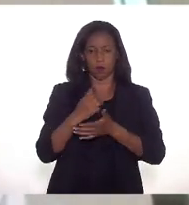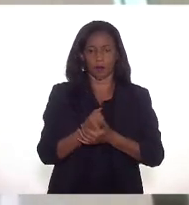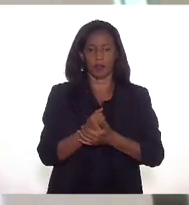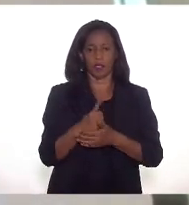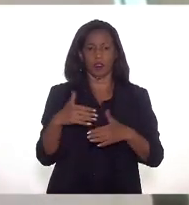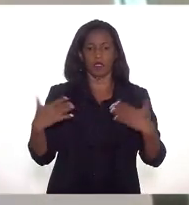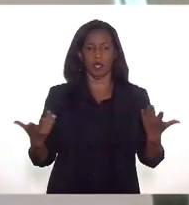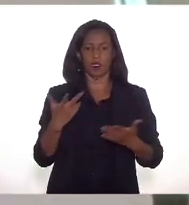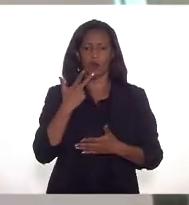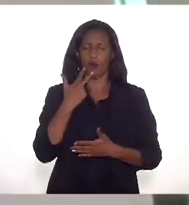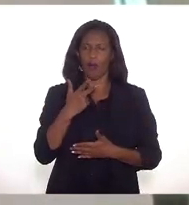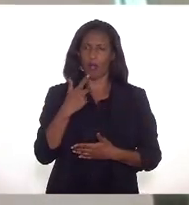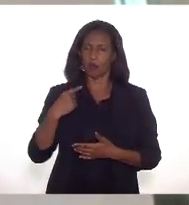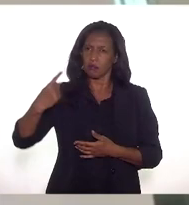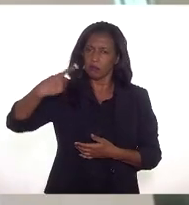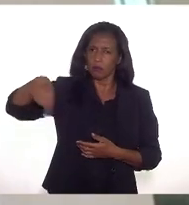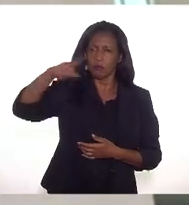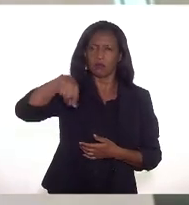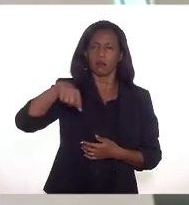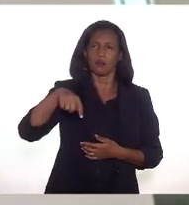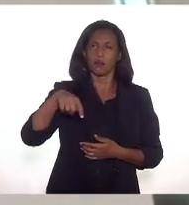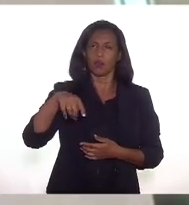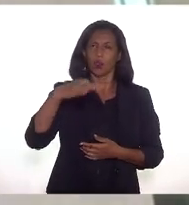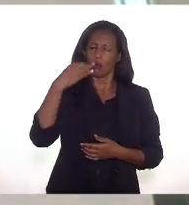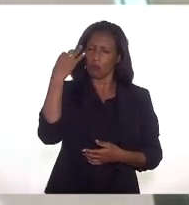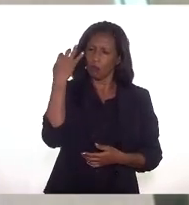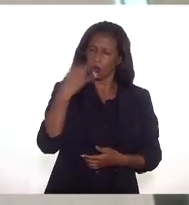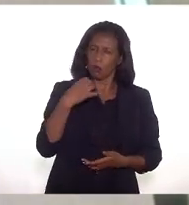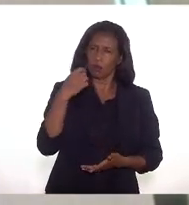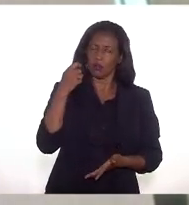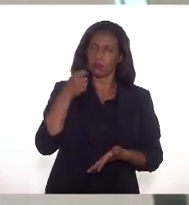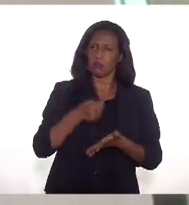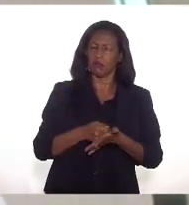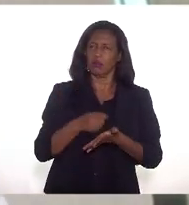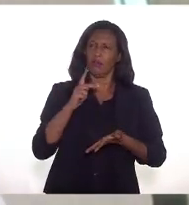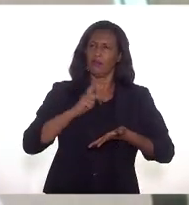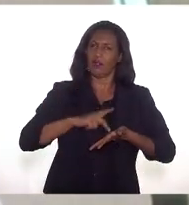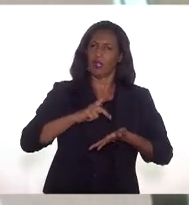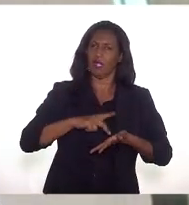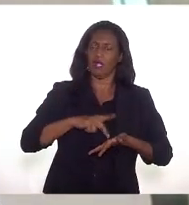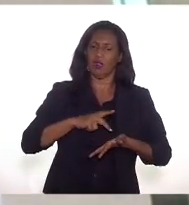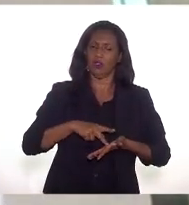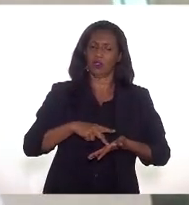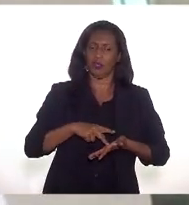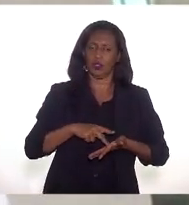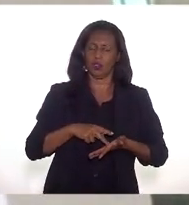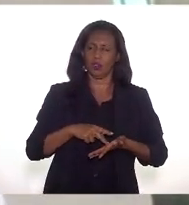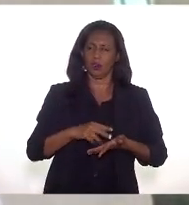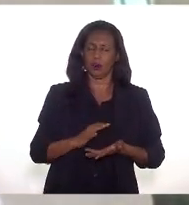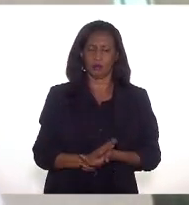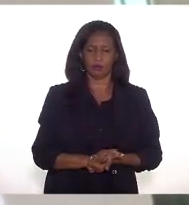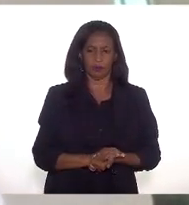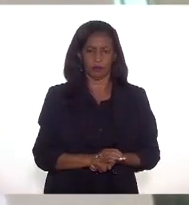para os senhores com muita sinceridade, muito em função de interpretações muito